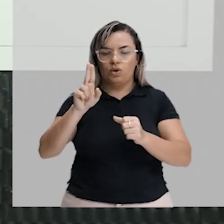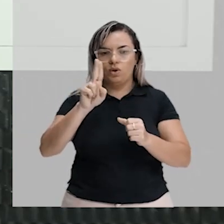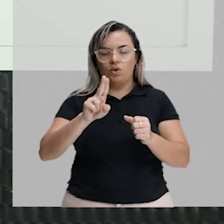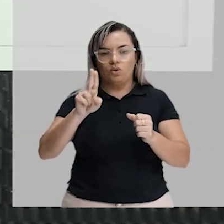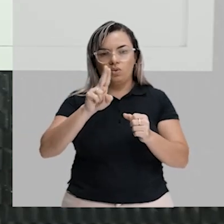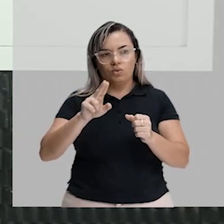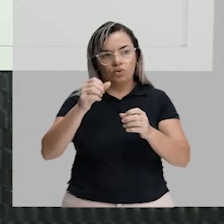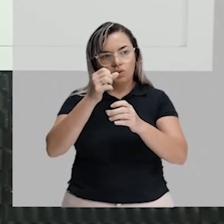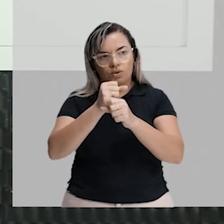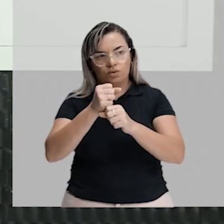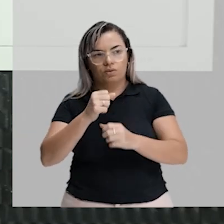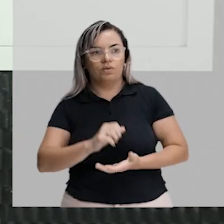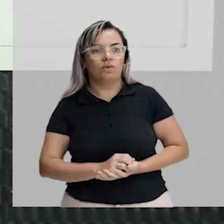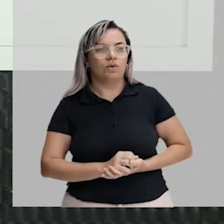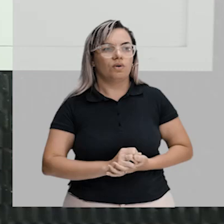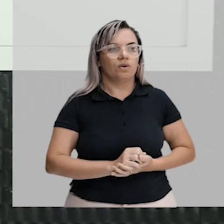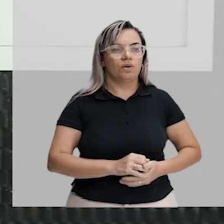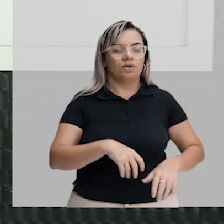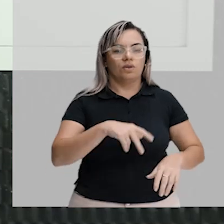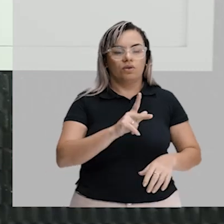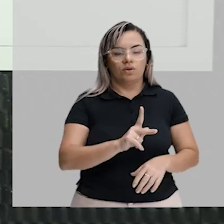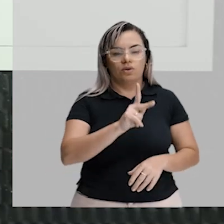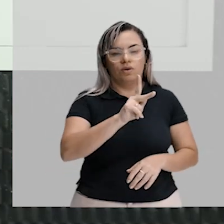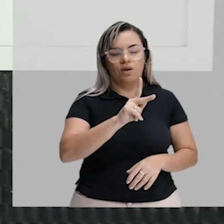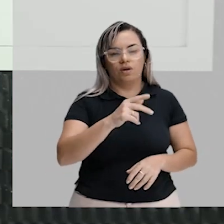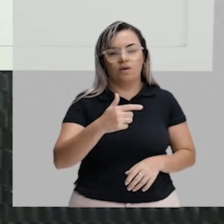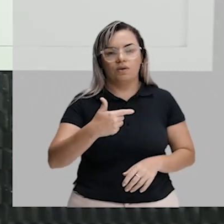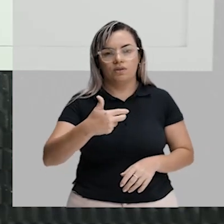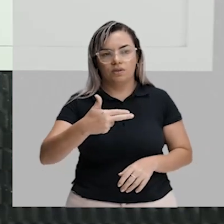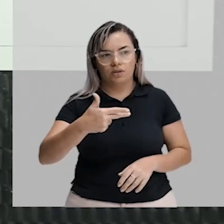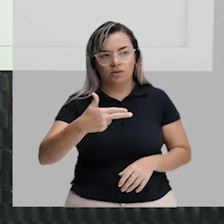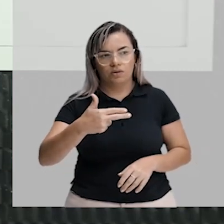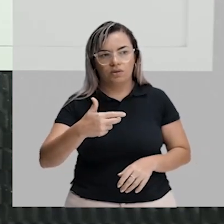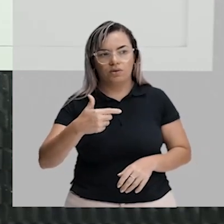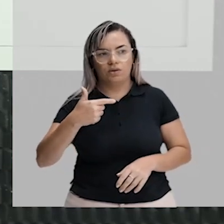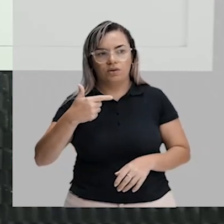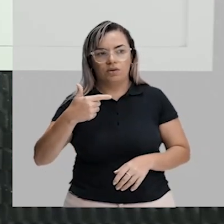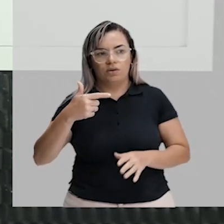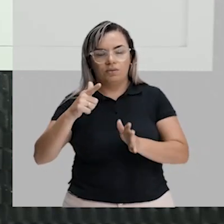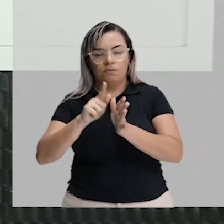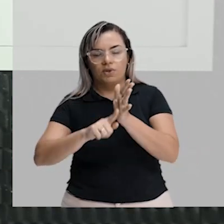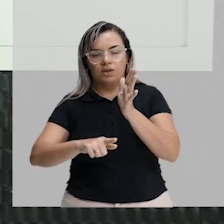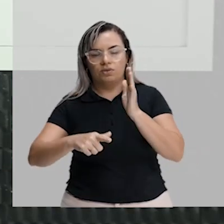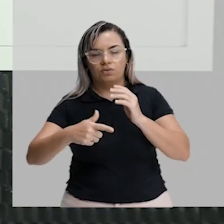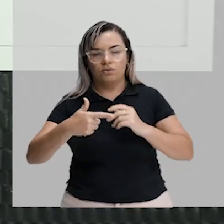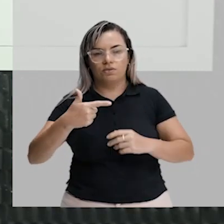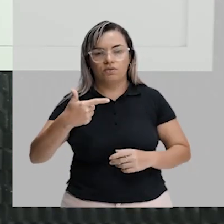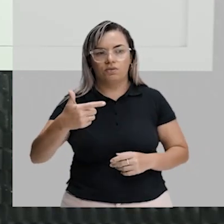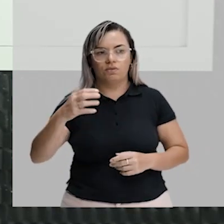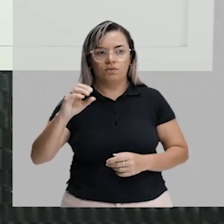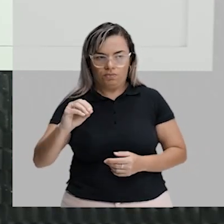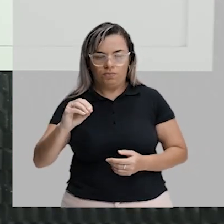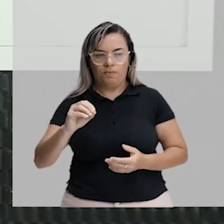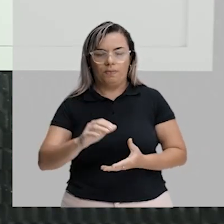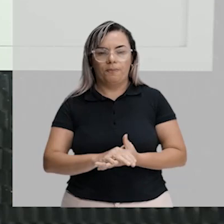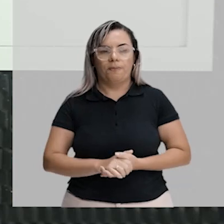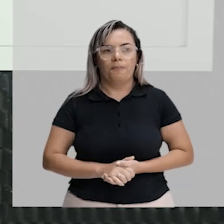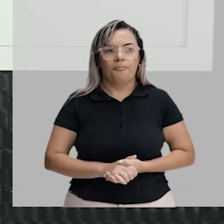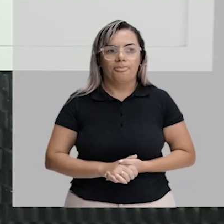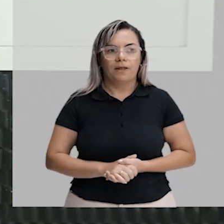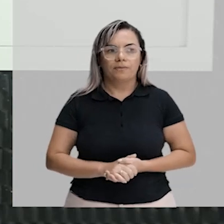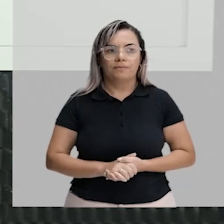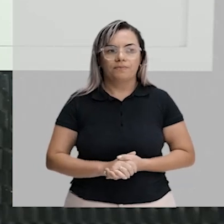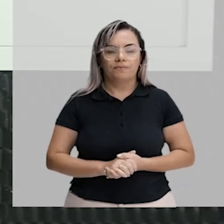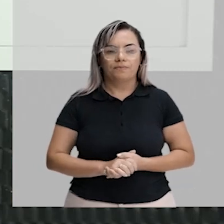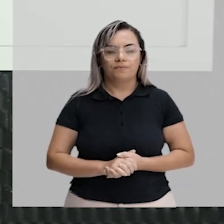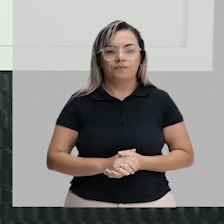a menos 20. K vai ser igual a menos 20. Beleza, turminha? Então, como ele me disse que 4 é